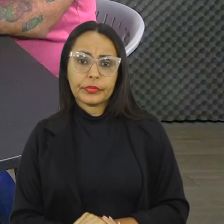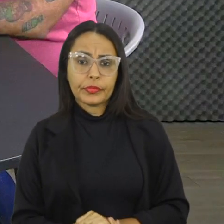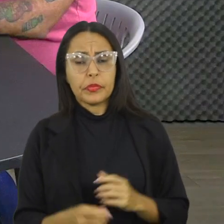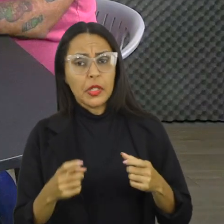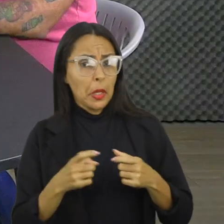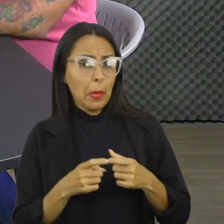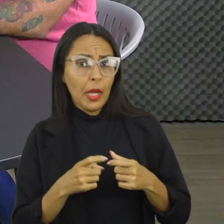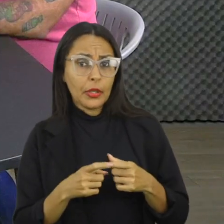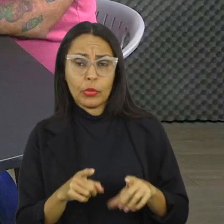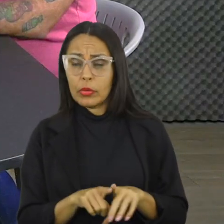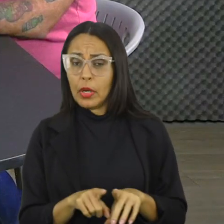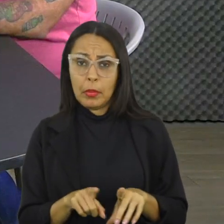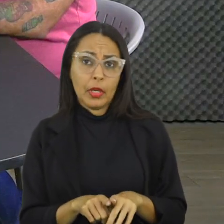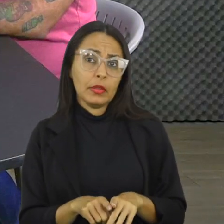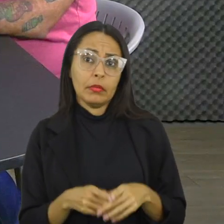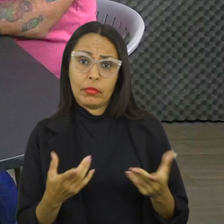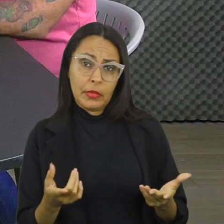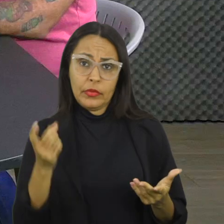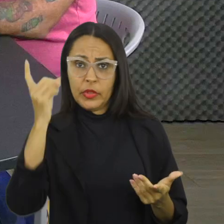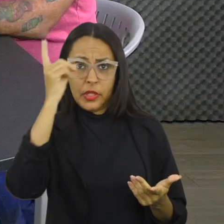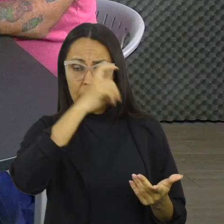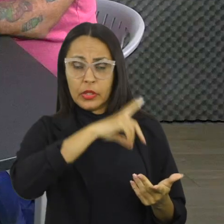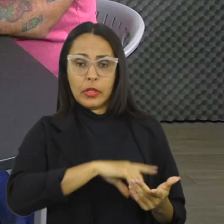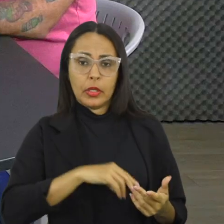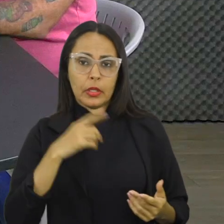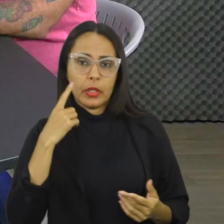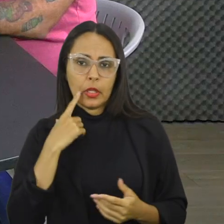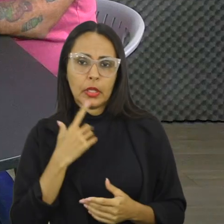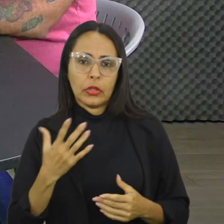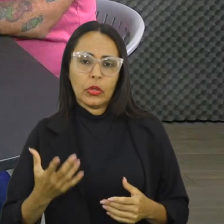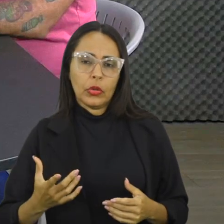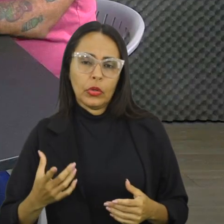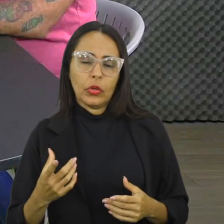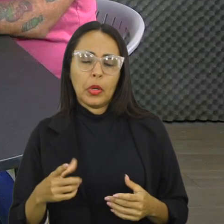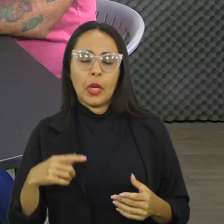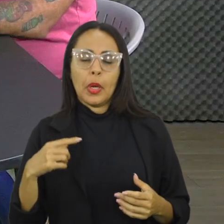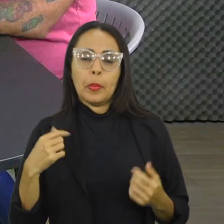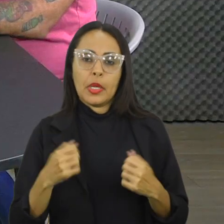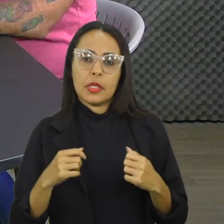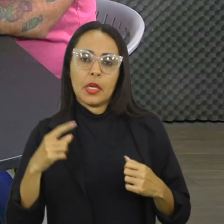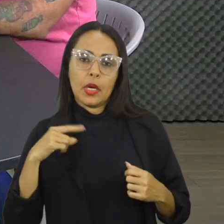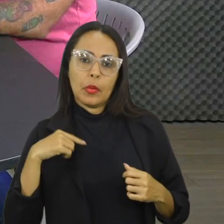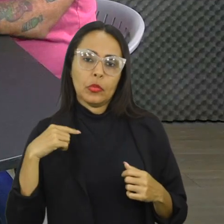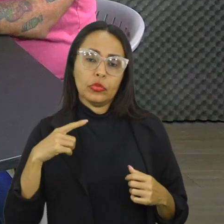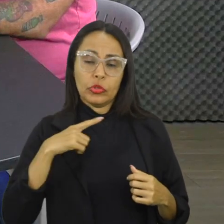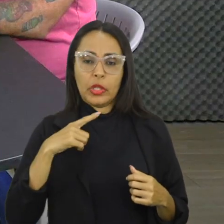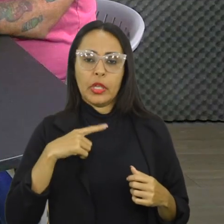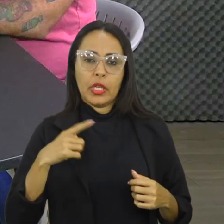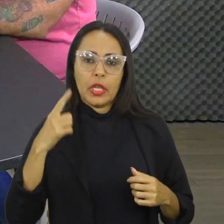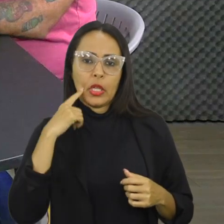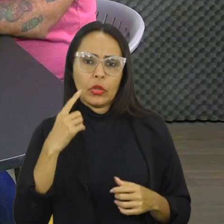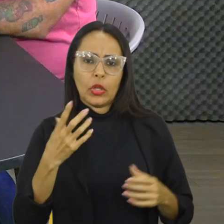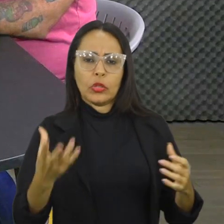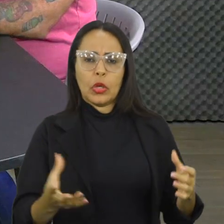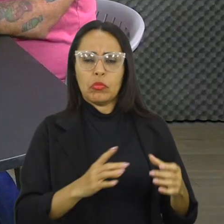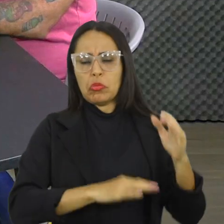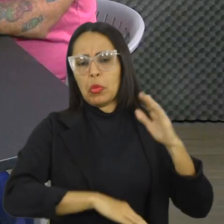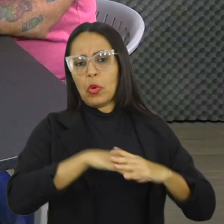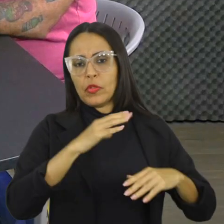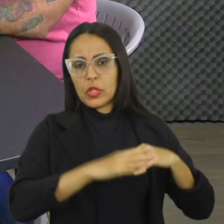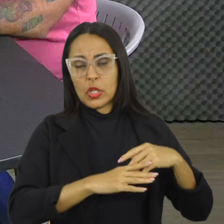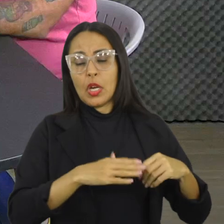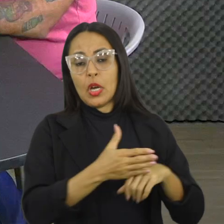de médico também não é fácil. Sim. A gente tem meio que uma romantização de todas essas carreiras, de todas essas profissões,